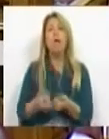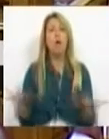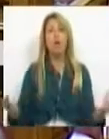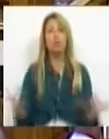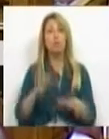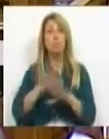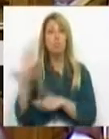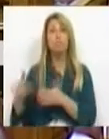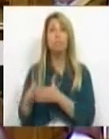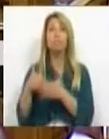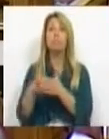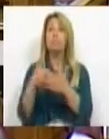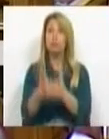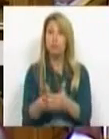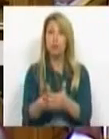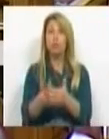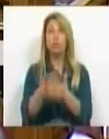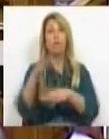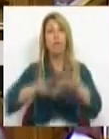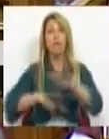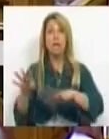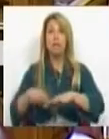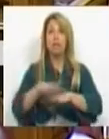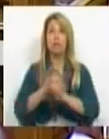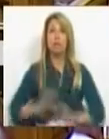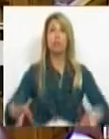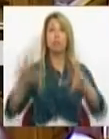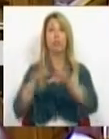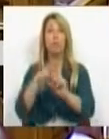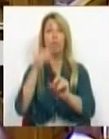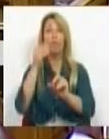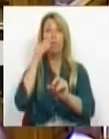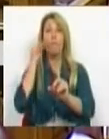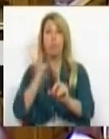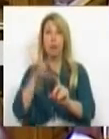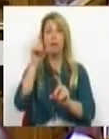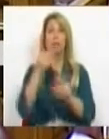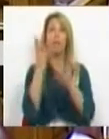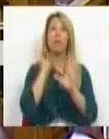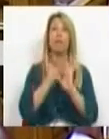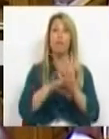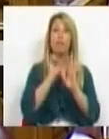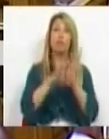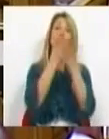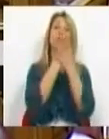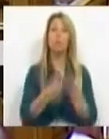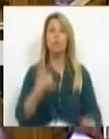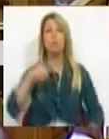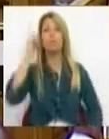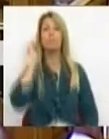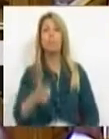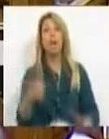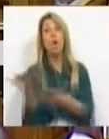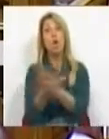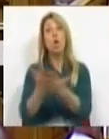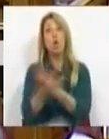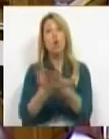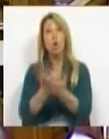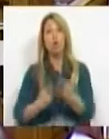ser conduzido pela administração do novo banco e pelo Fundo de Resolução, que dita no essencial a diminuição do negócio do novo banco com